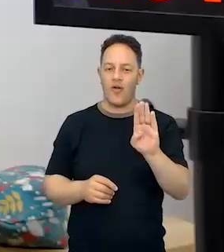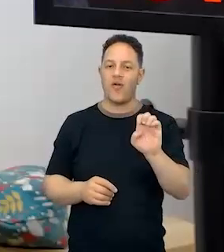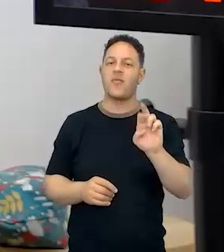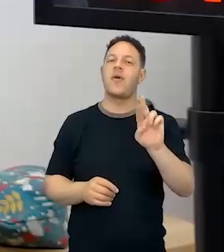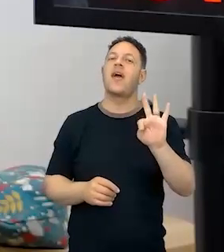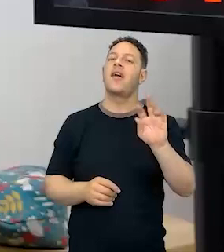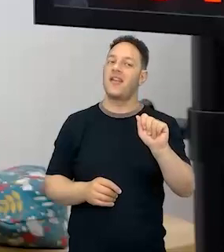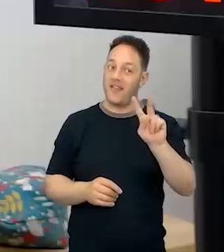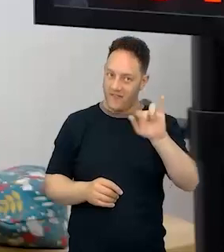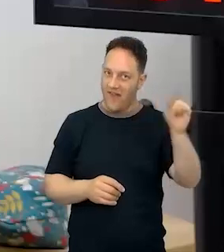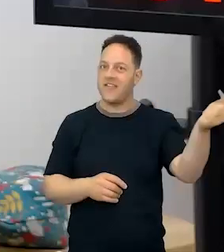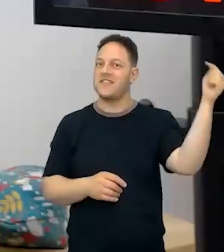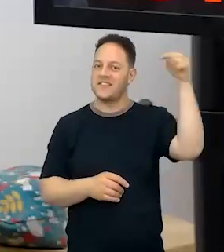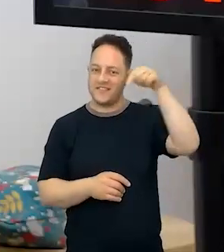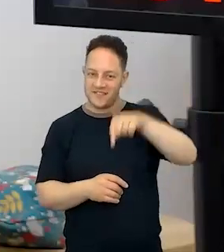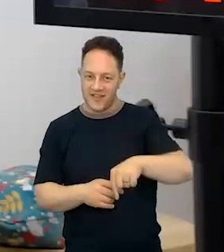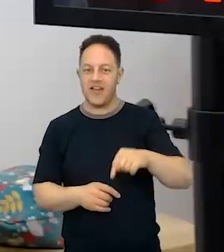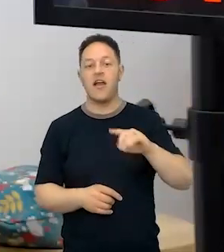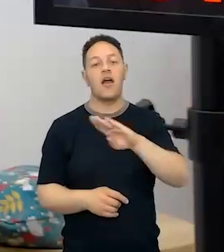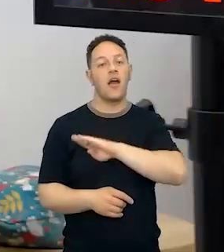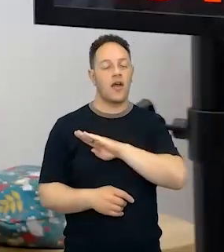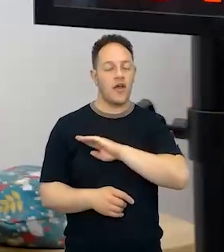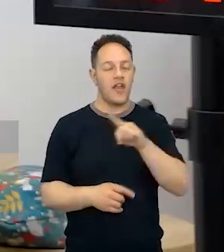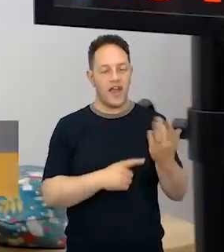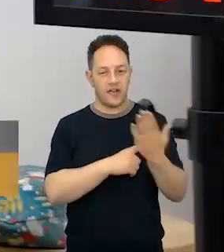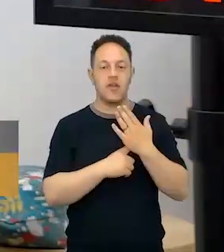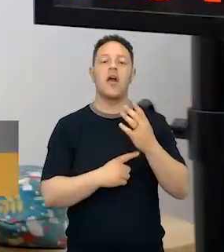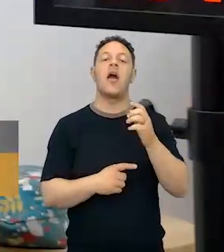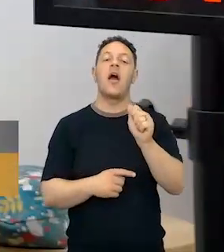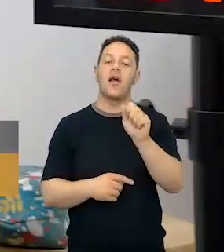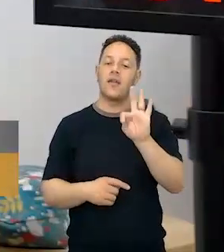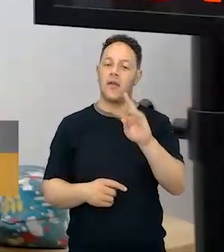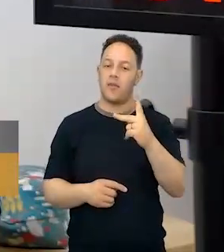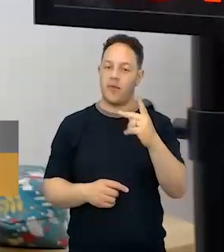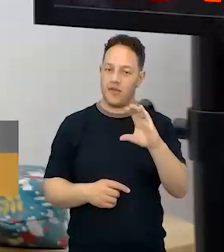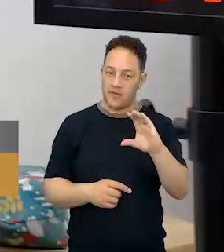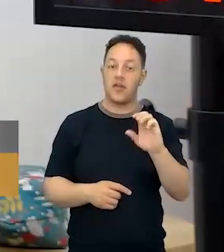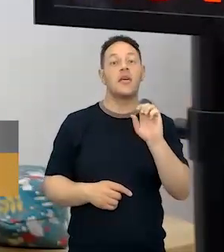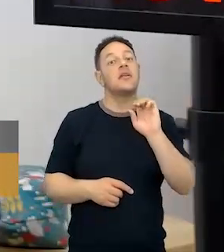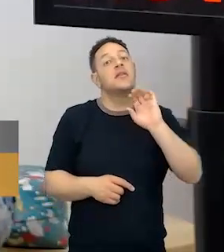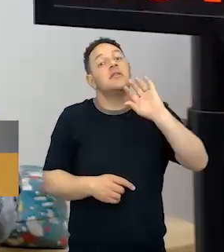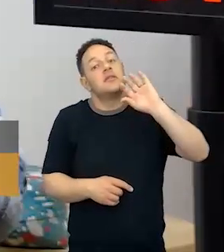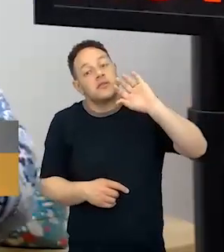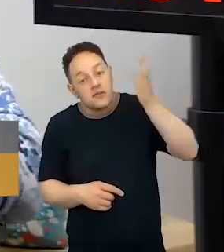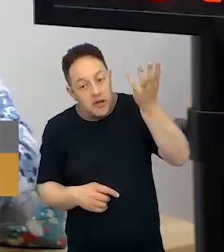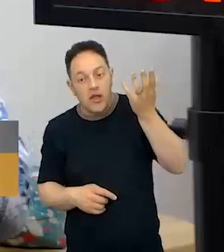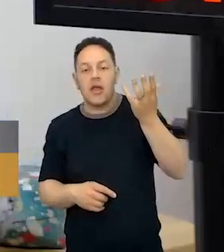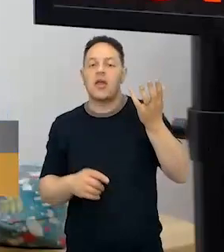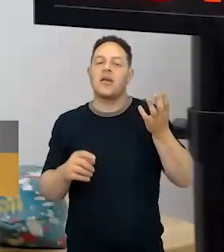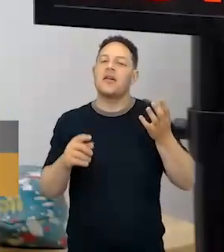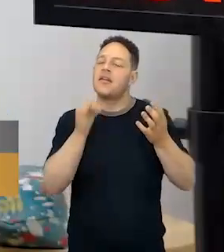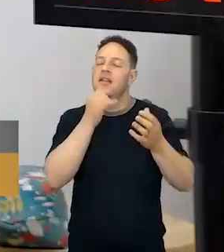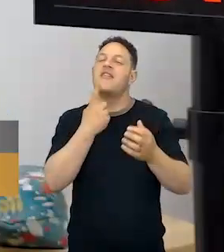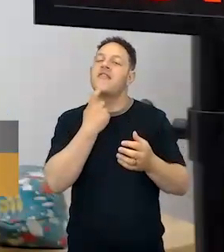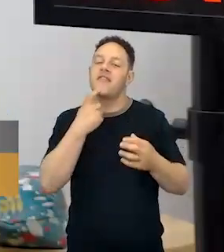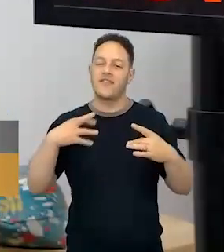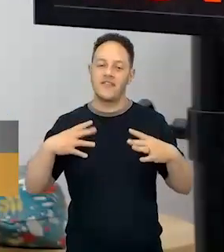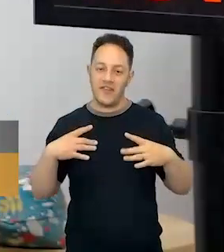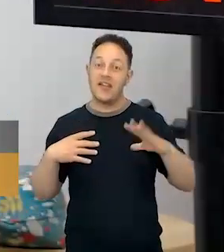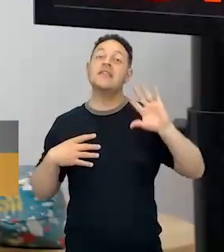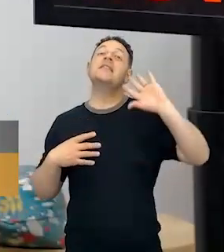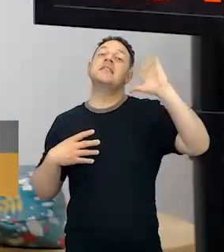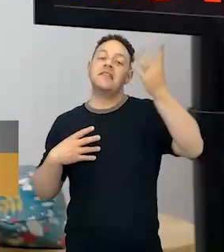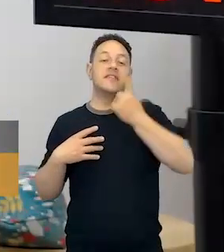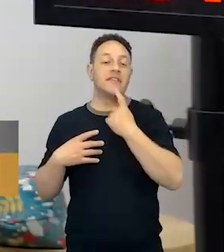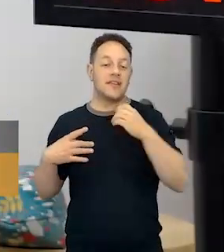virá. bom. Então, dia 14/11 vai ter a TPC. Caso seja emenda de feriado, acabaram de escrever, caso